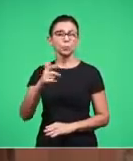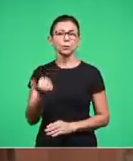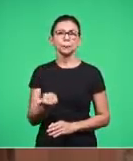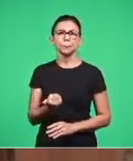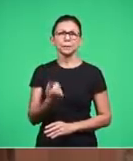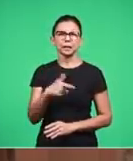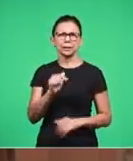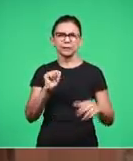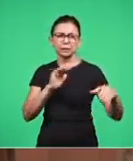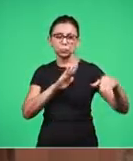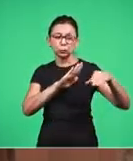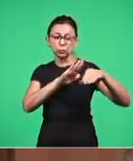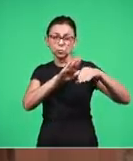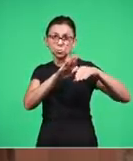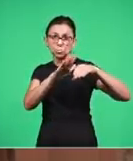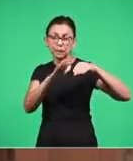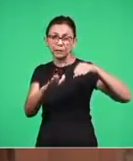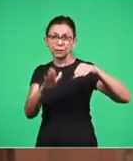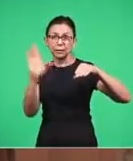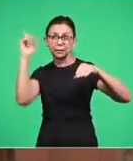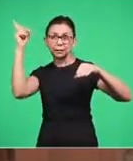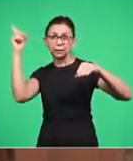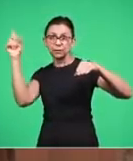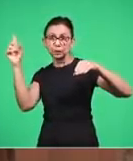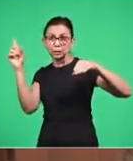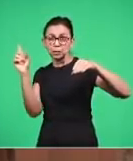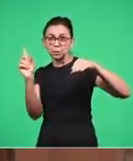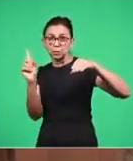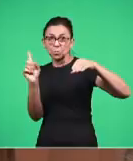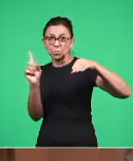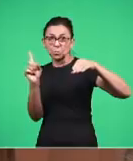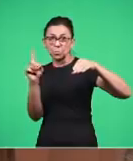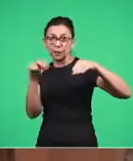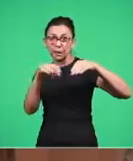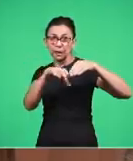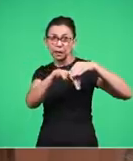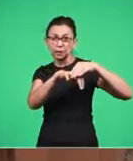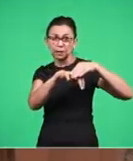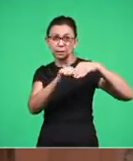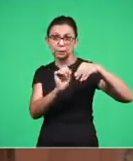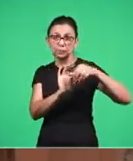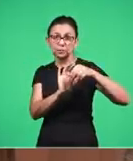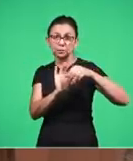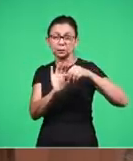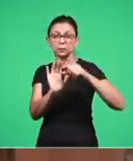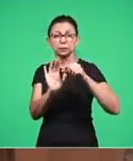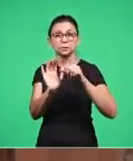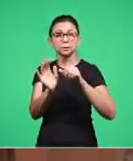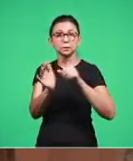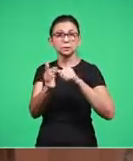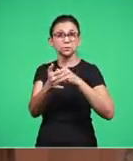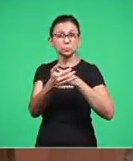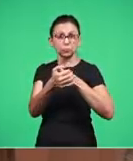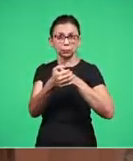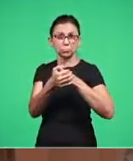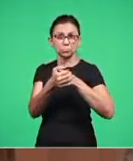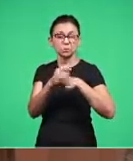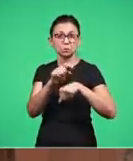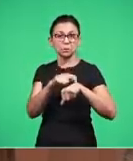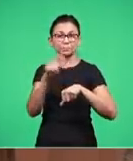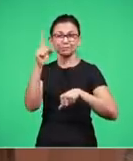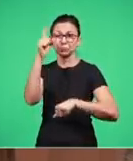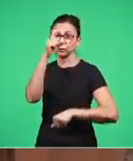de Adulão, estava ali se refugiando num momento difícil da sua vida. Existem momentos realmente que temos que